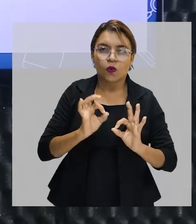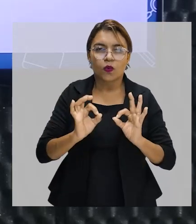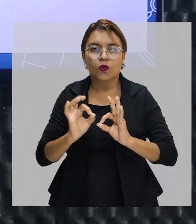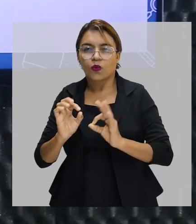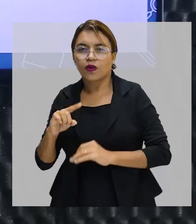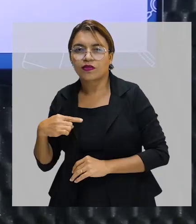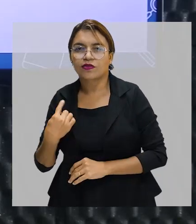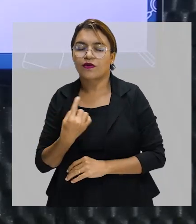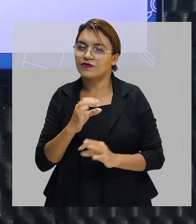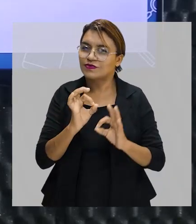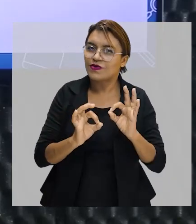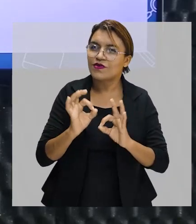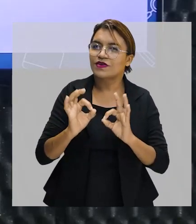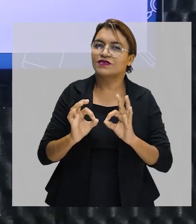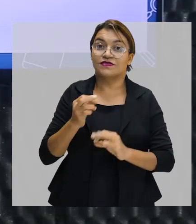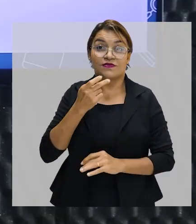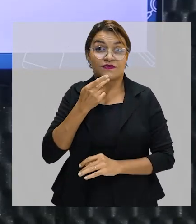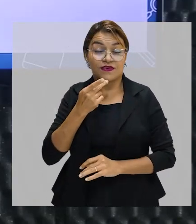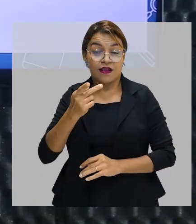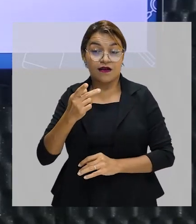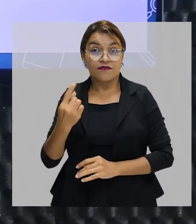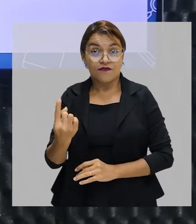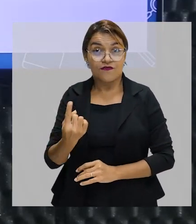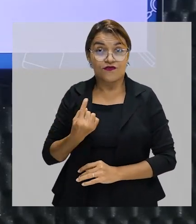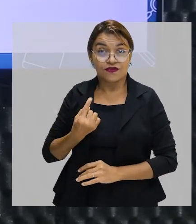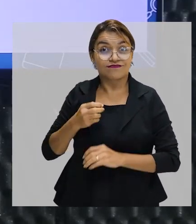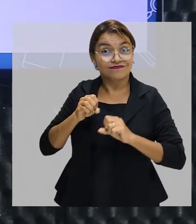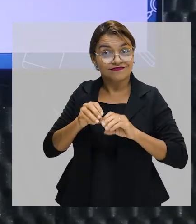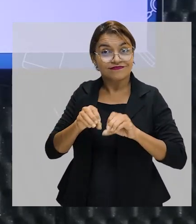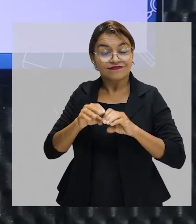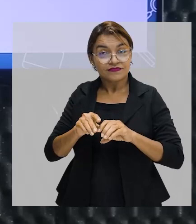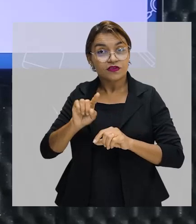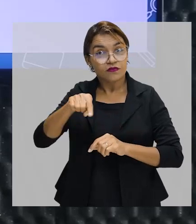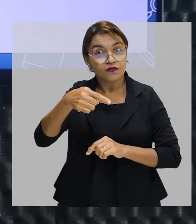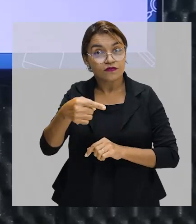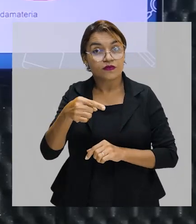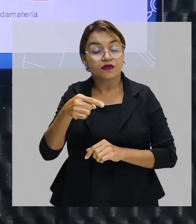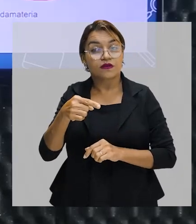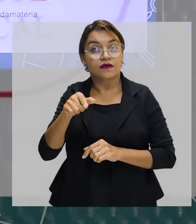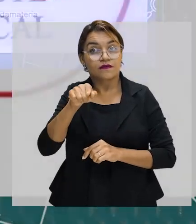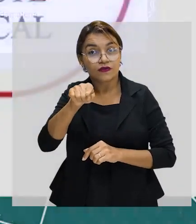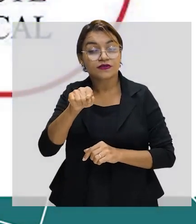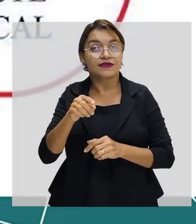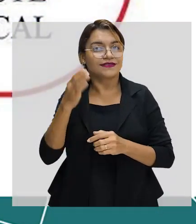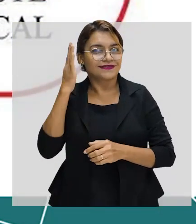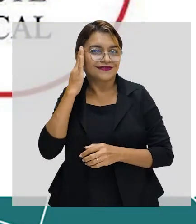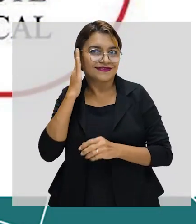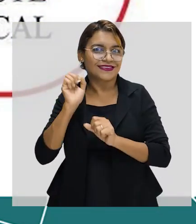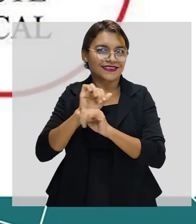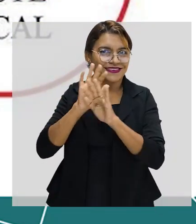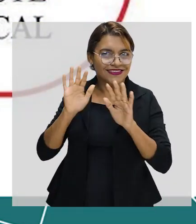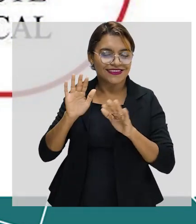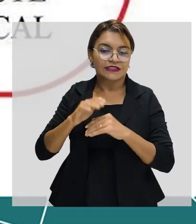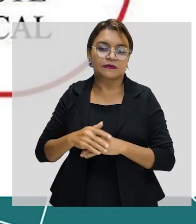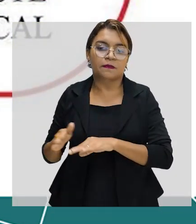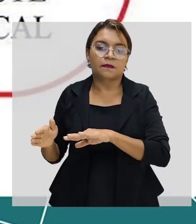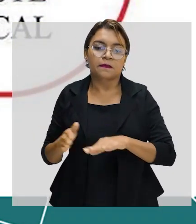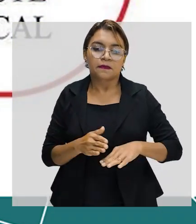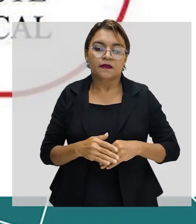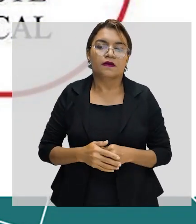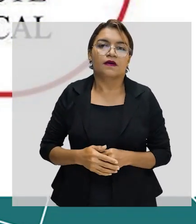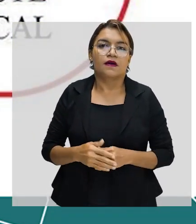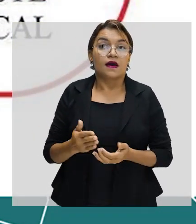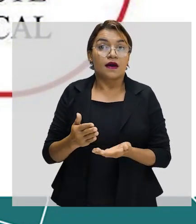se organiza para falar, não é assim? Para que o outro entenda. Muito bem. Agora, como eu